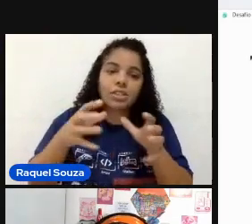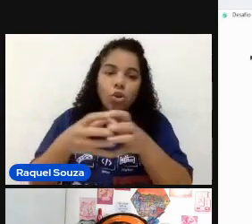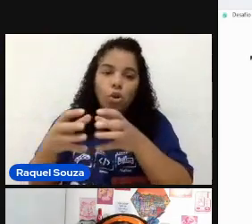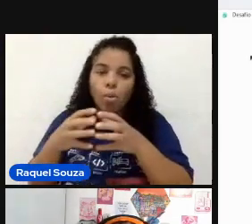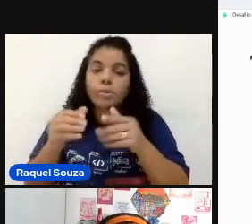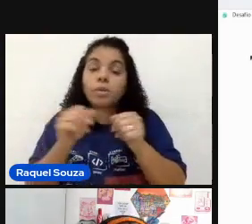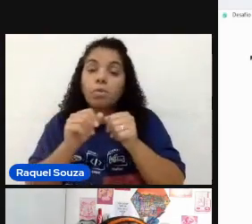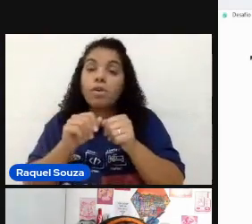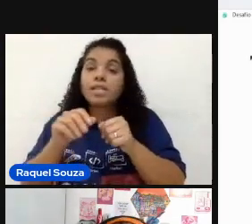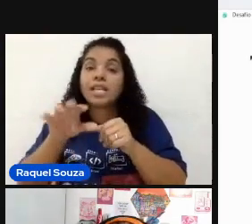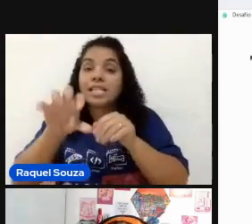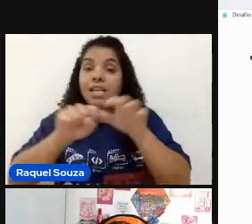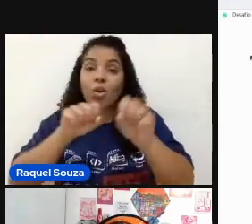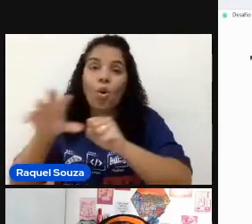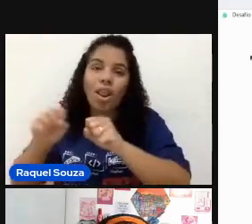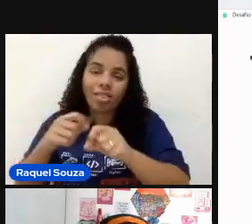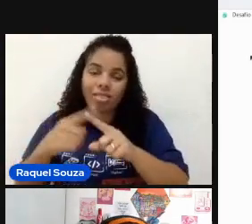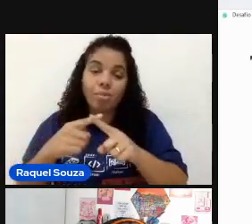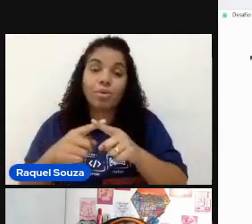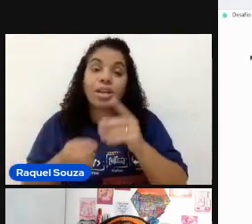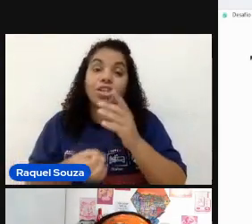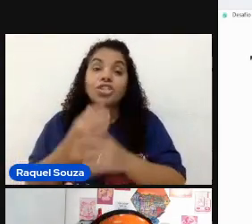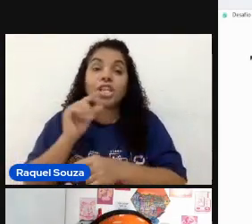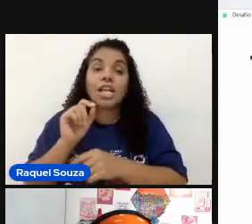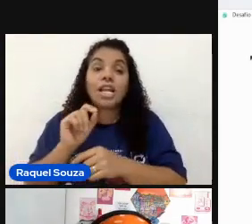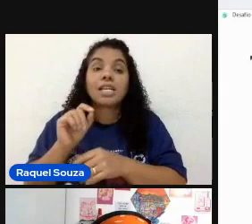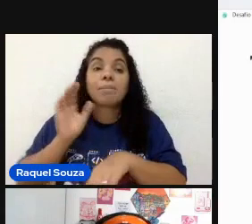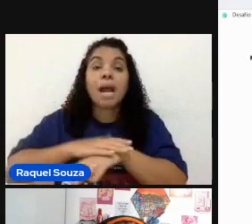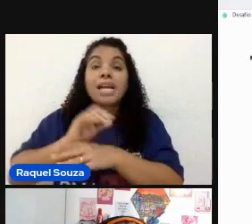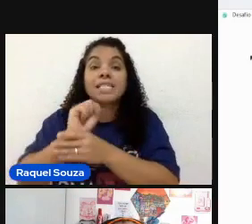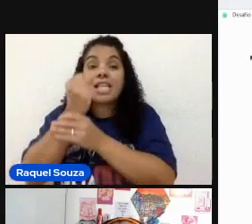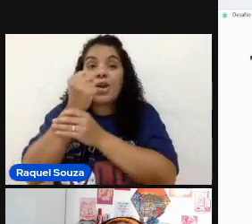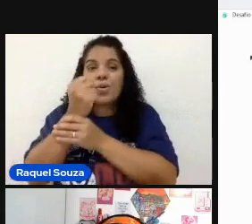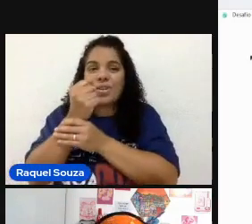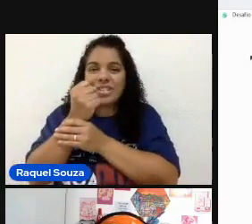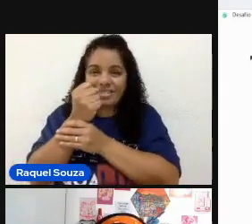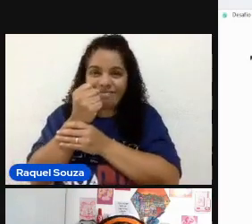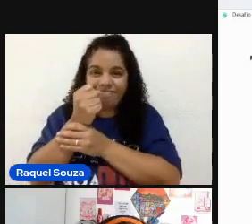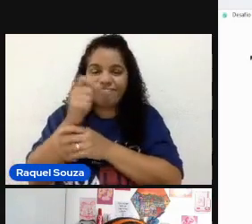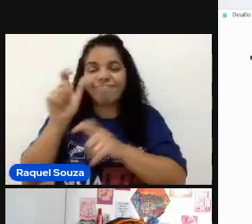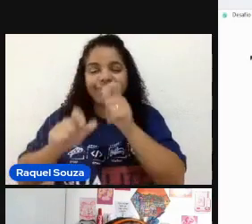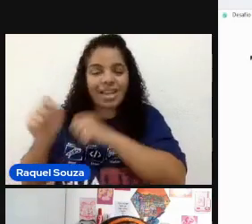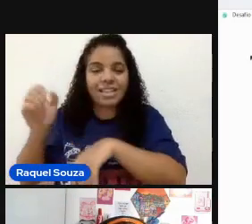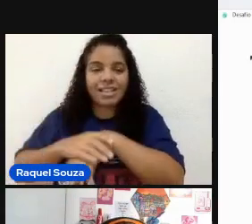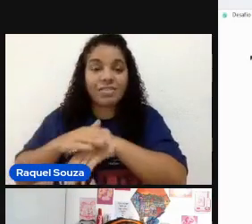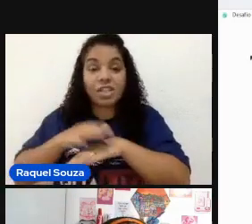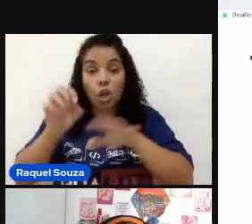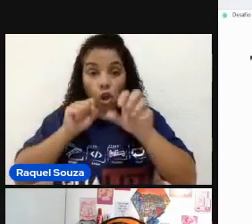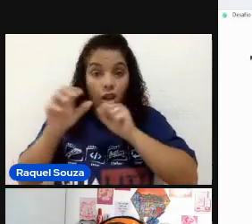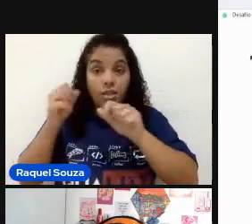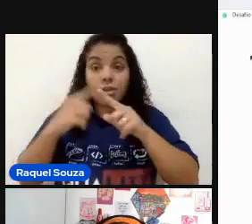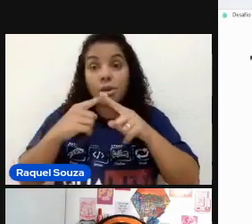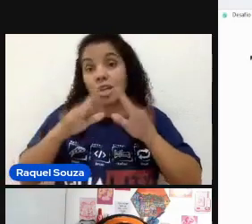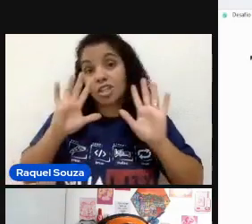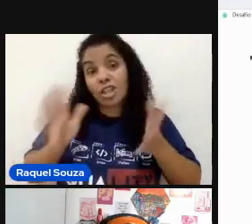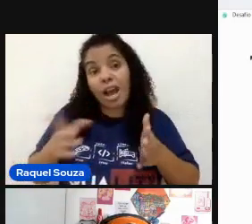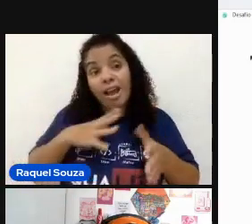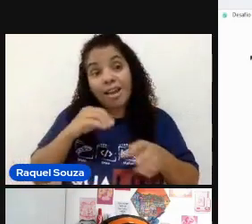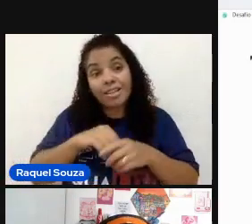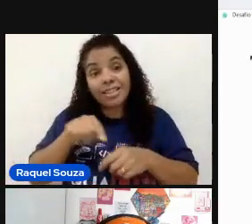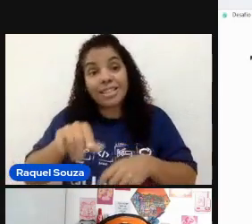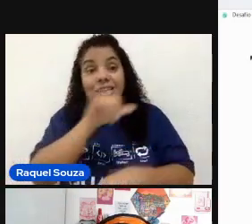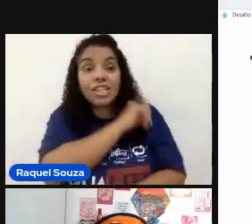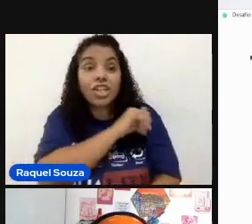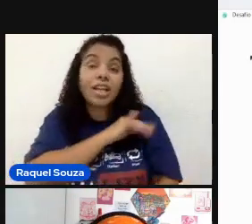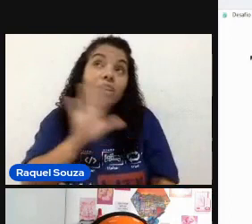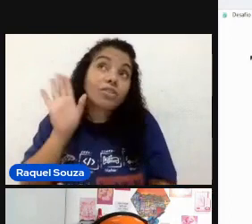de coleta, porque aí geraria uma maior segurança para quem está fazendo essa coleta, porque ele já é o que aqui no Rio de Janeiro é dito como